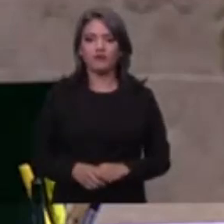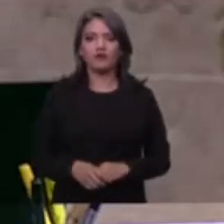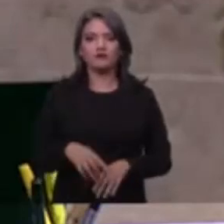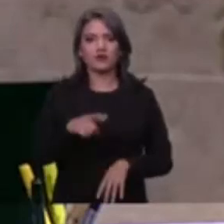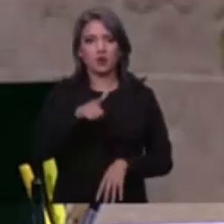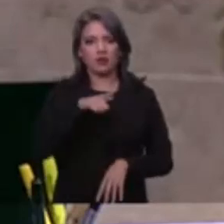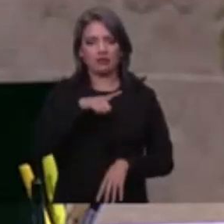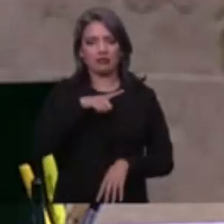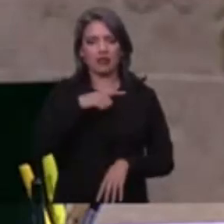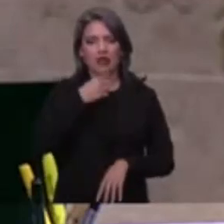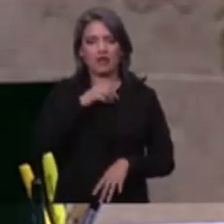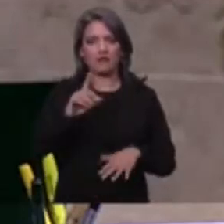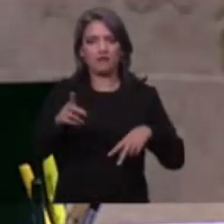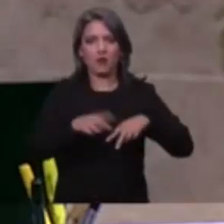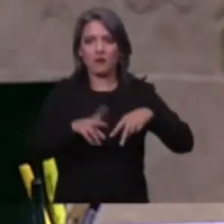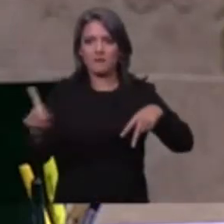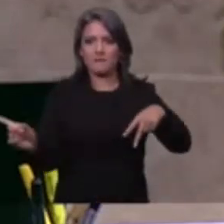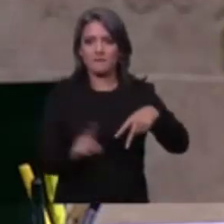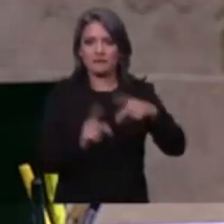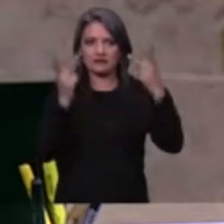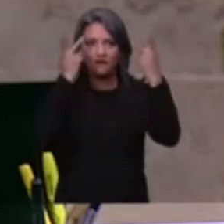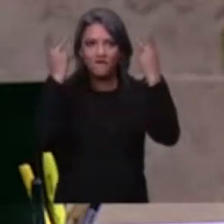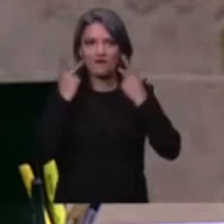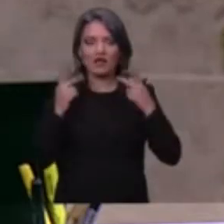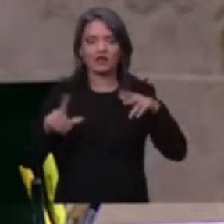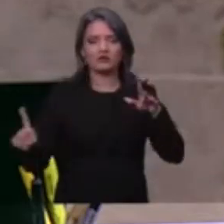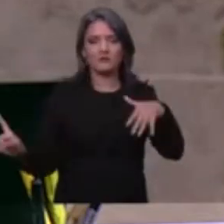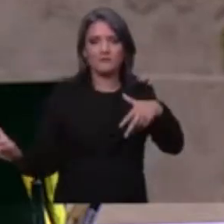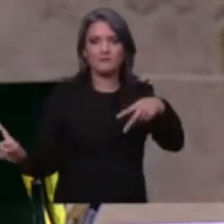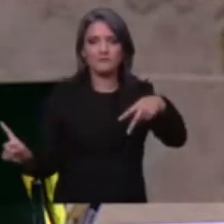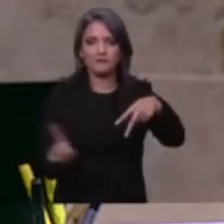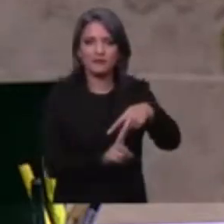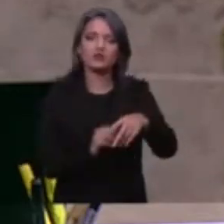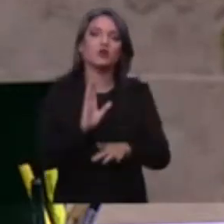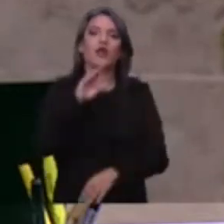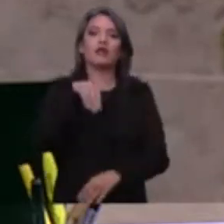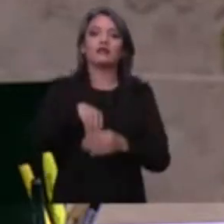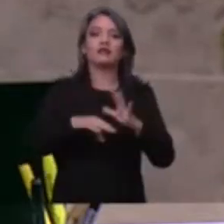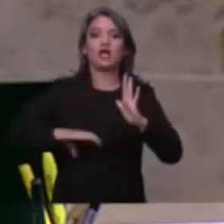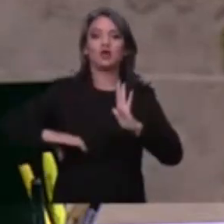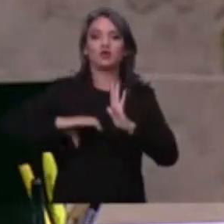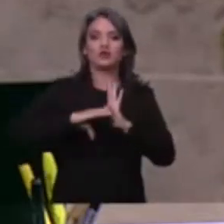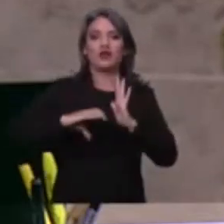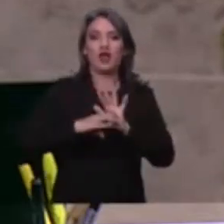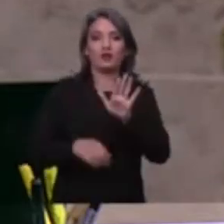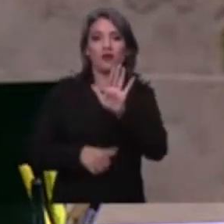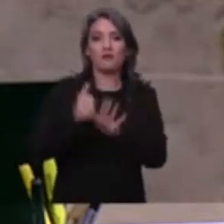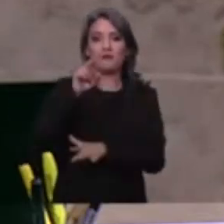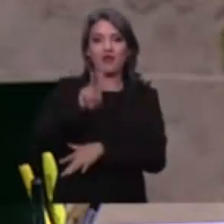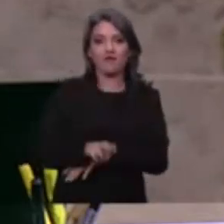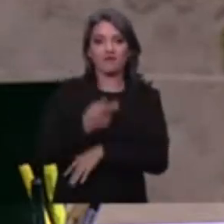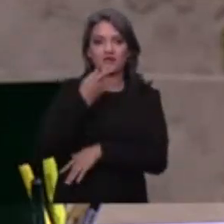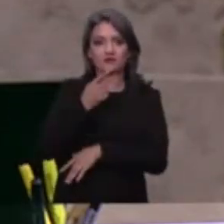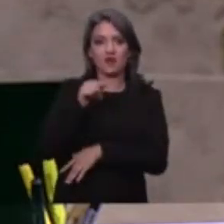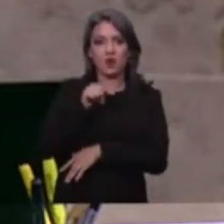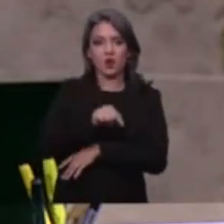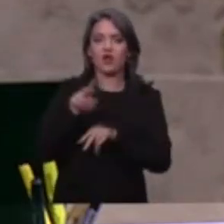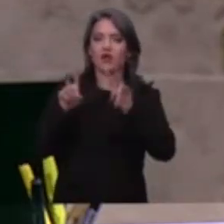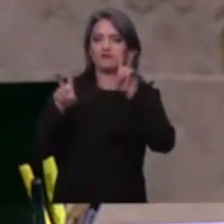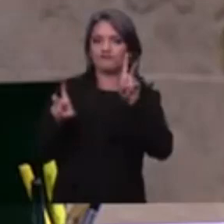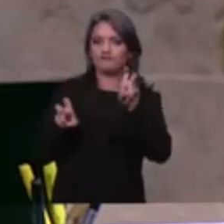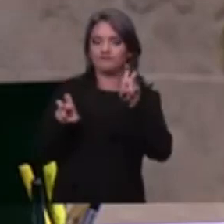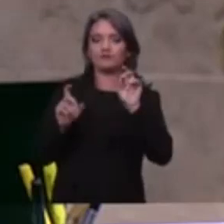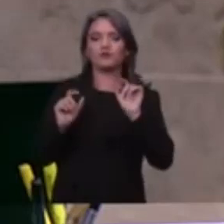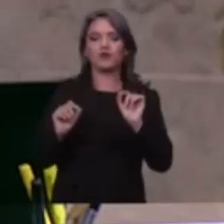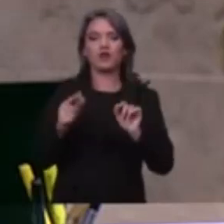em flagrante realizada nas dependências do Senado Federal, Aécio declarou, aspas,